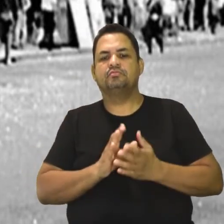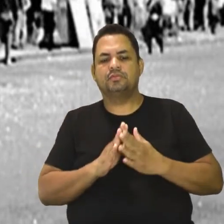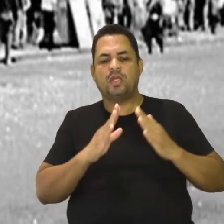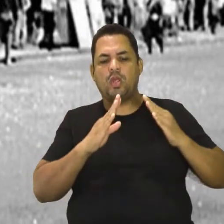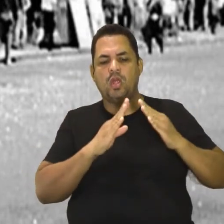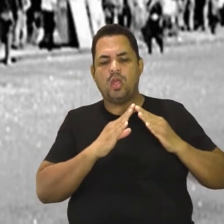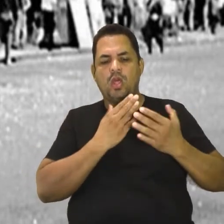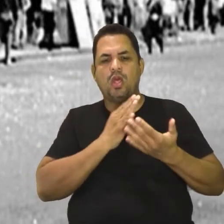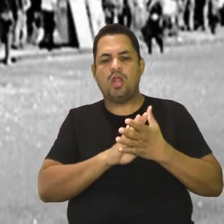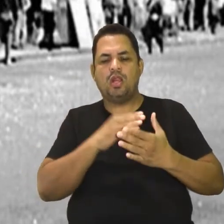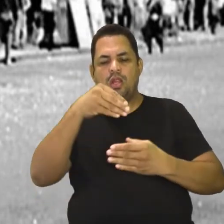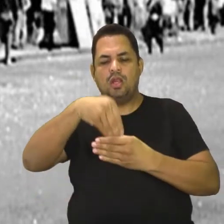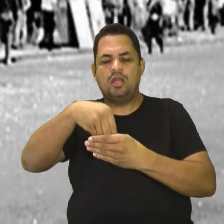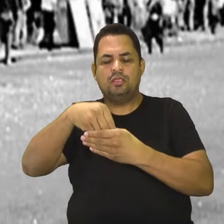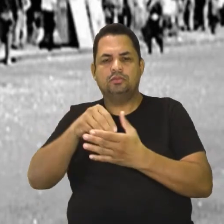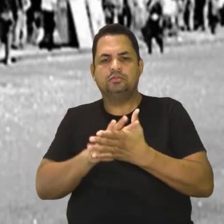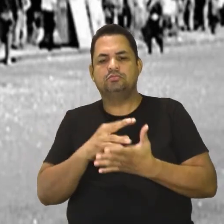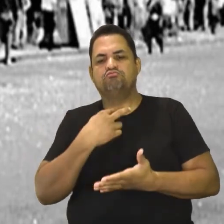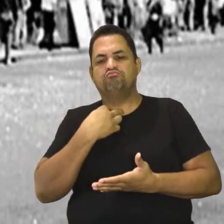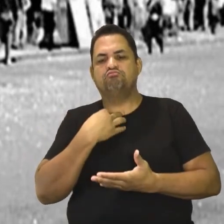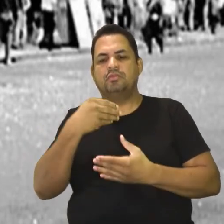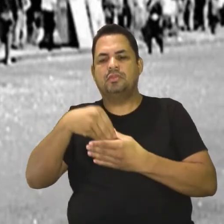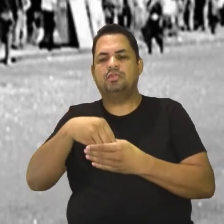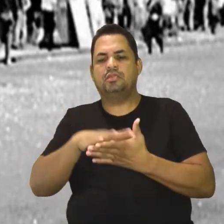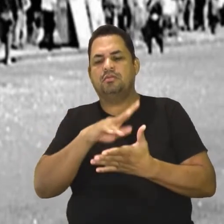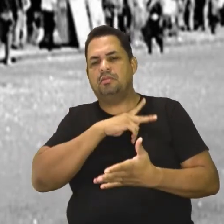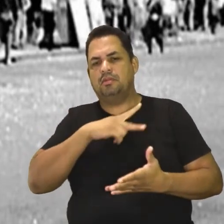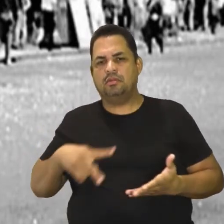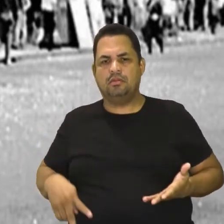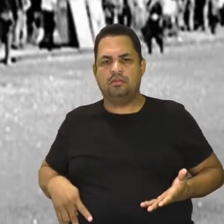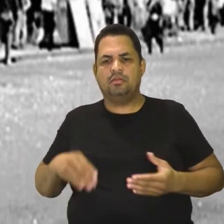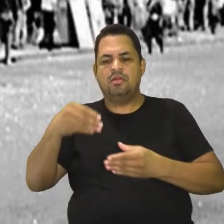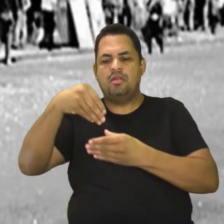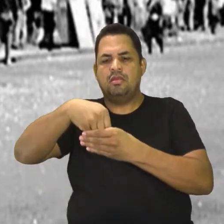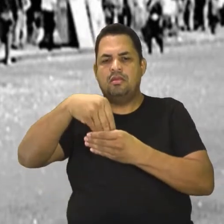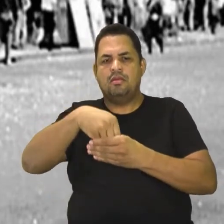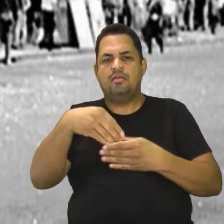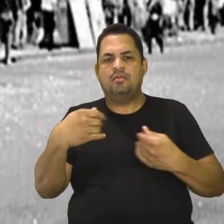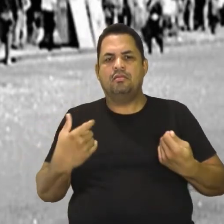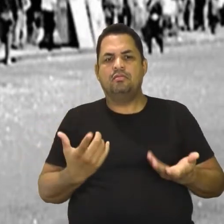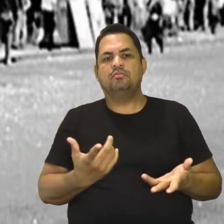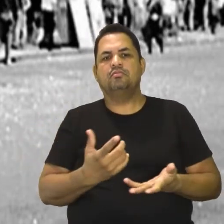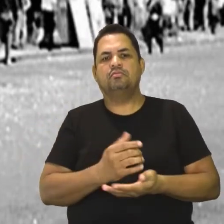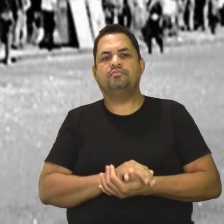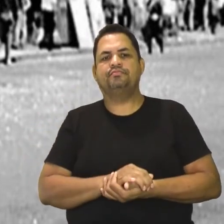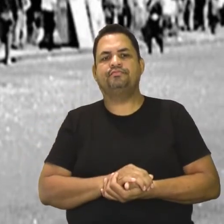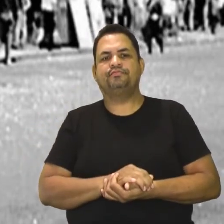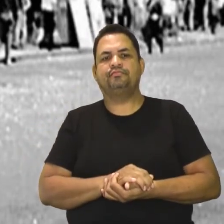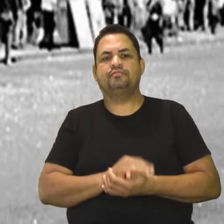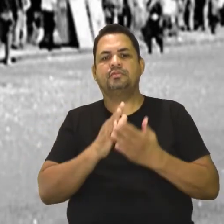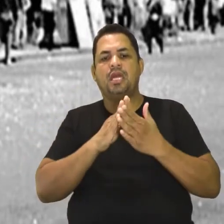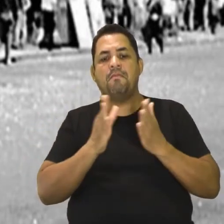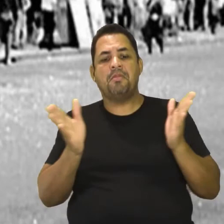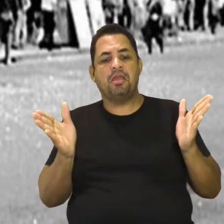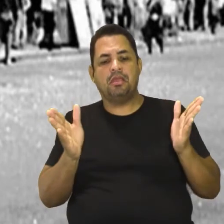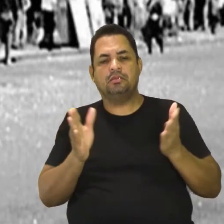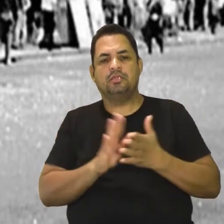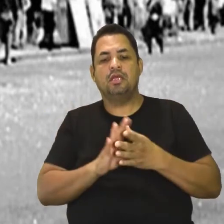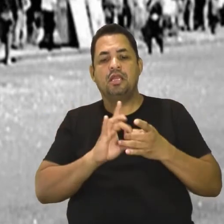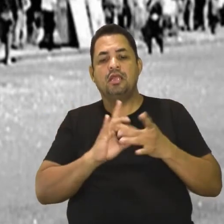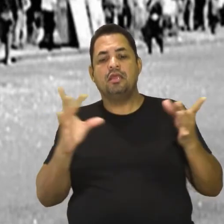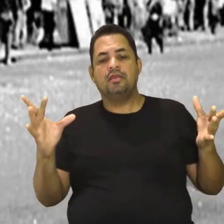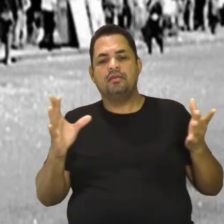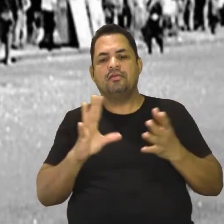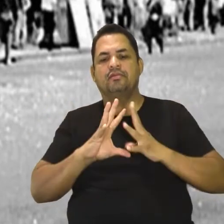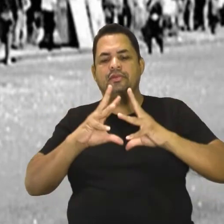já não podia mais votar no seu presidente. O voto deveria ser aberto